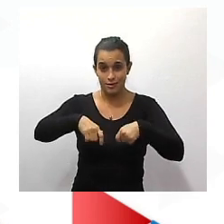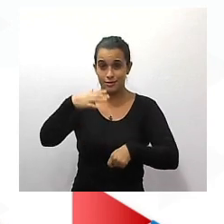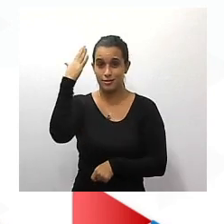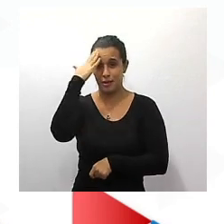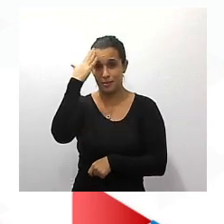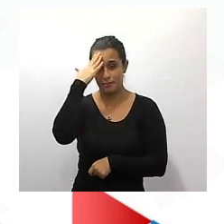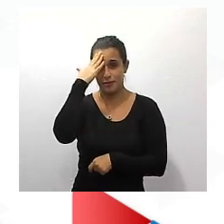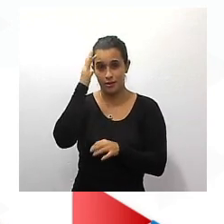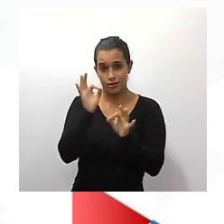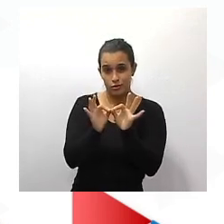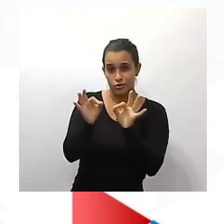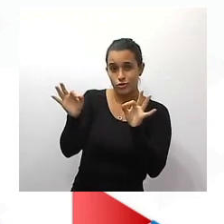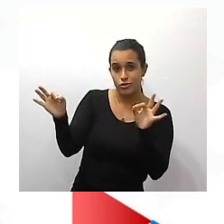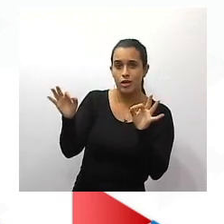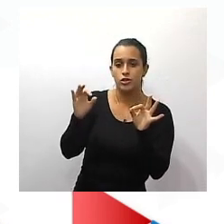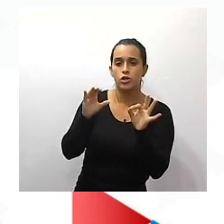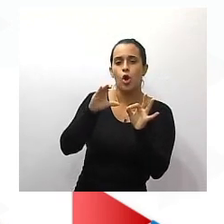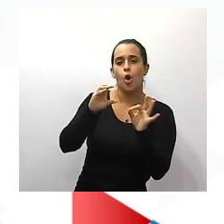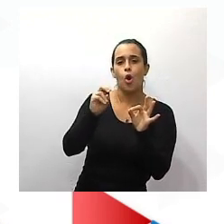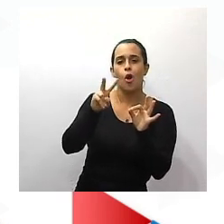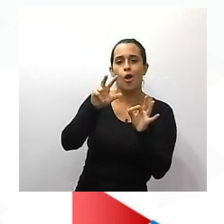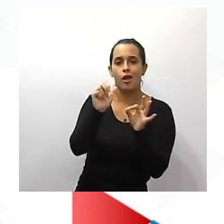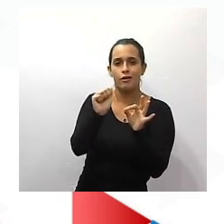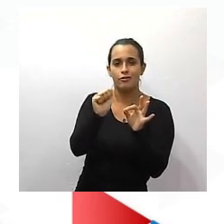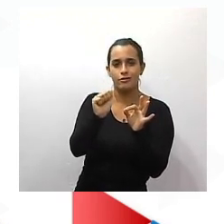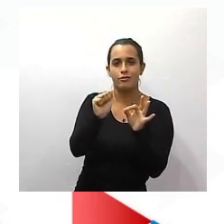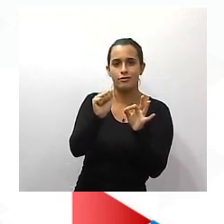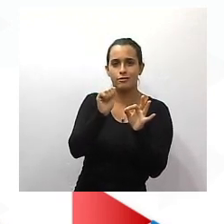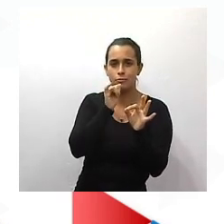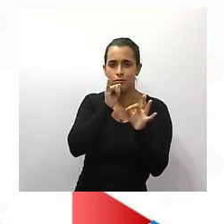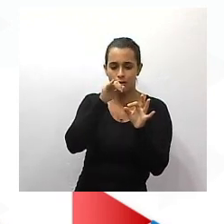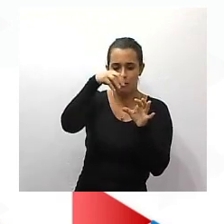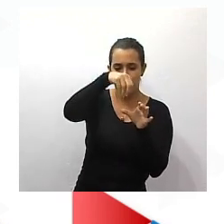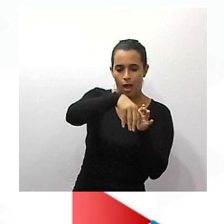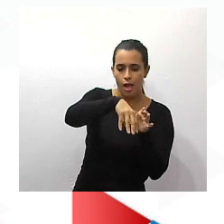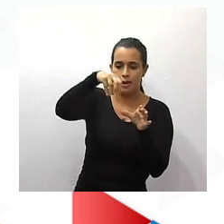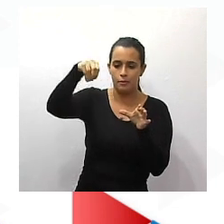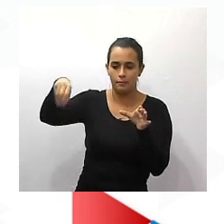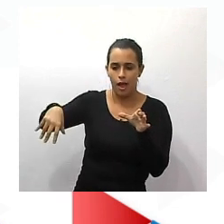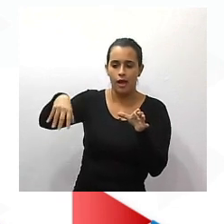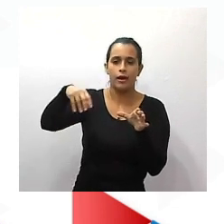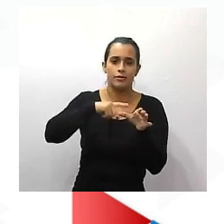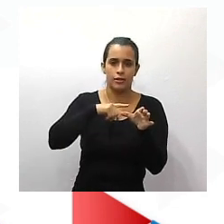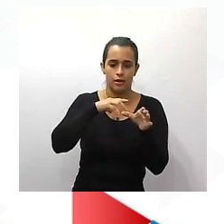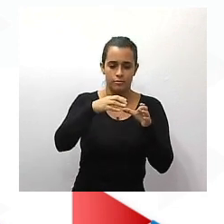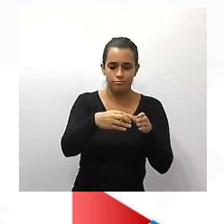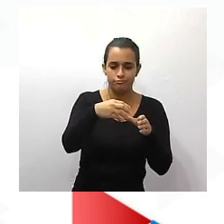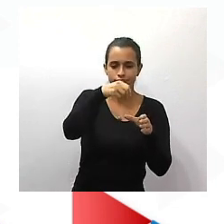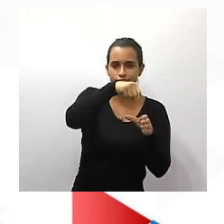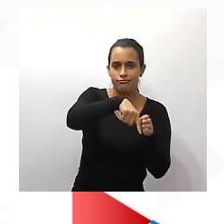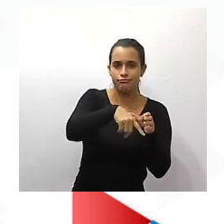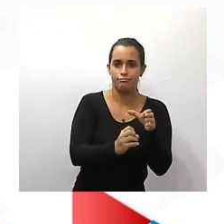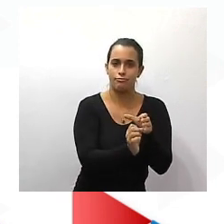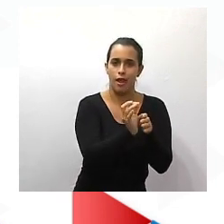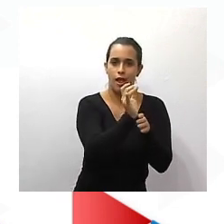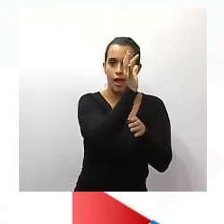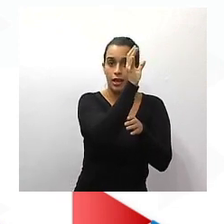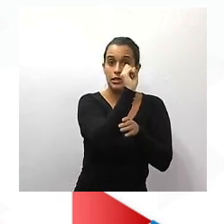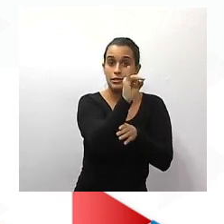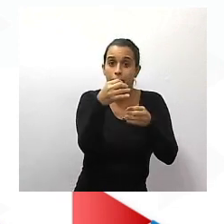seguro, com a fonte de água próxima, para poder se fixar. Deixou de ser nômade, deixou de ir à floresta para